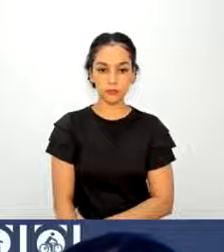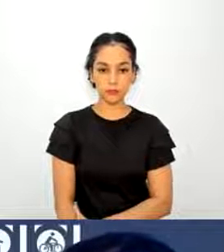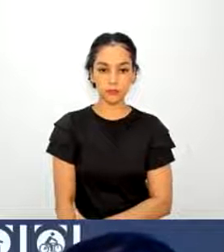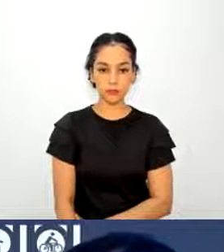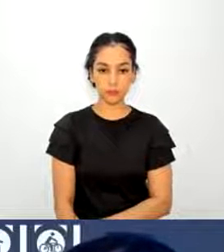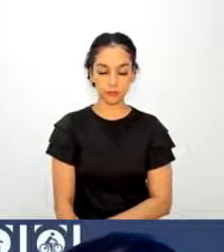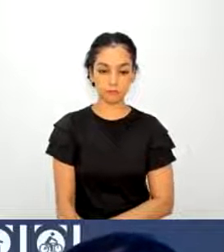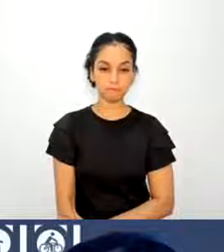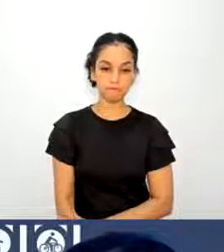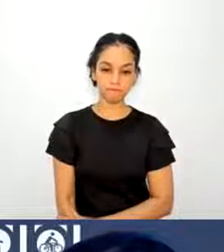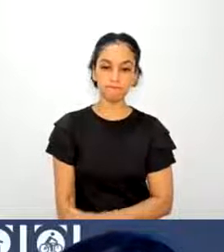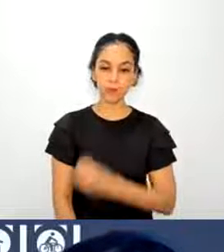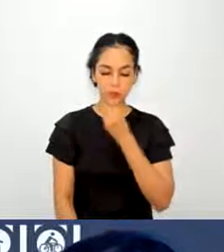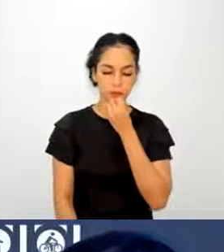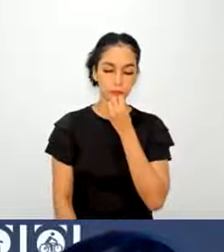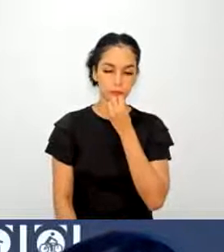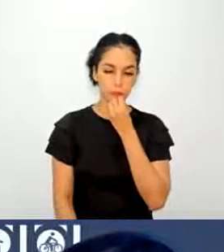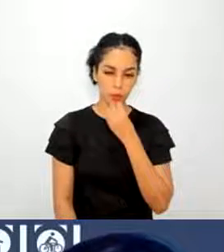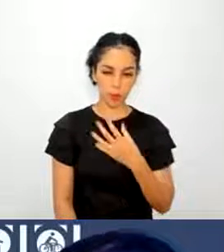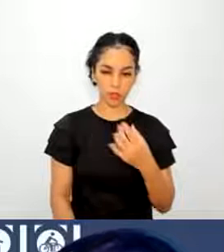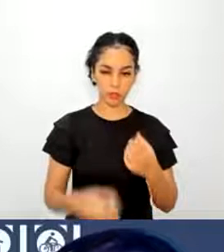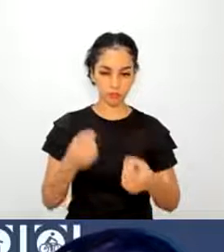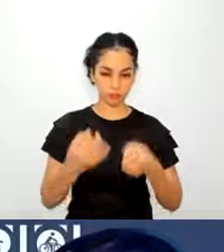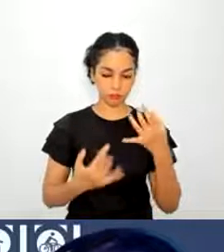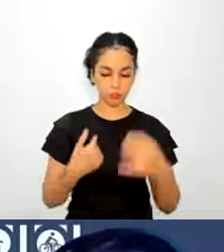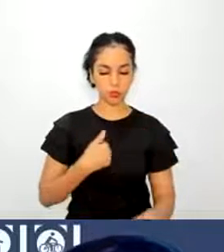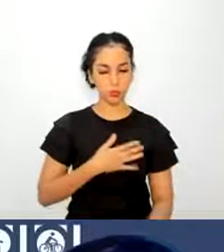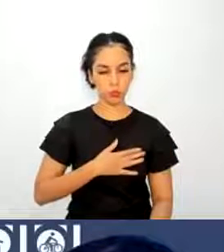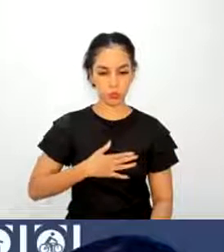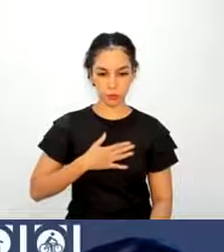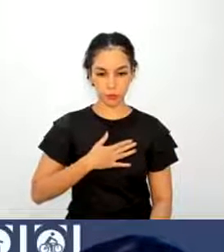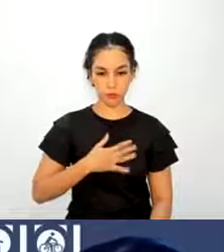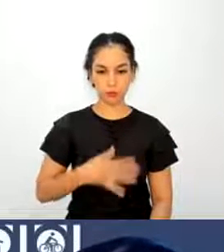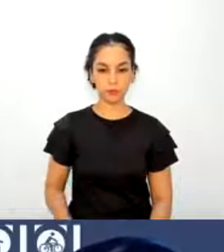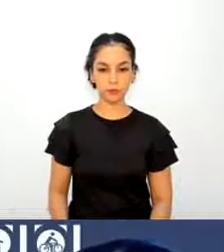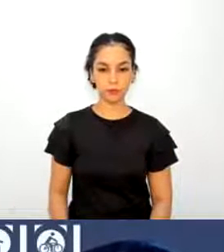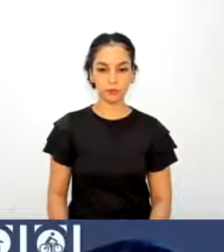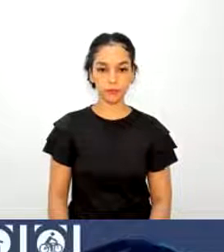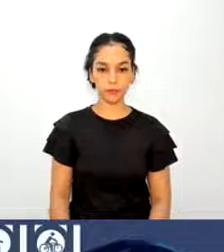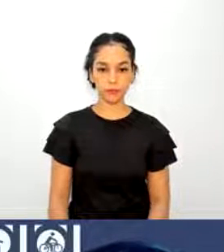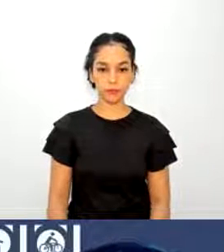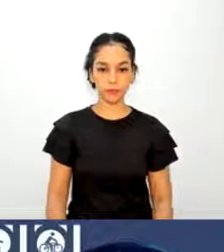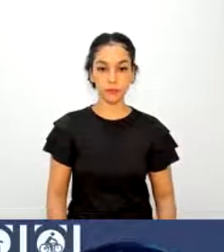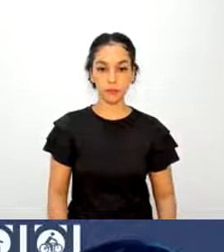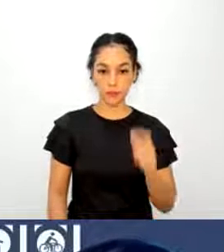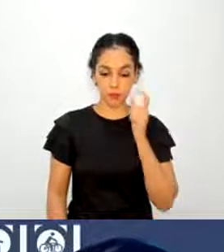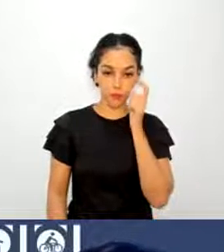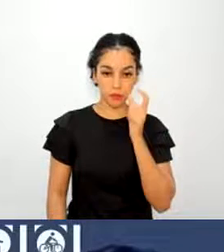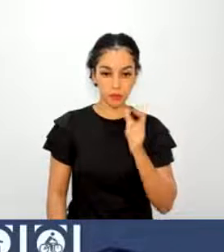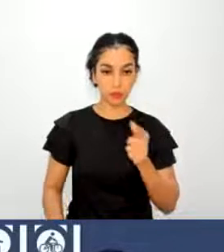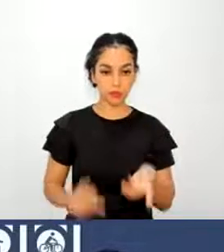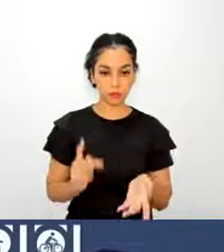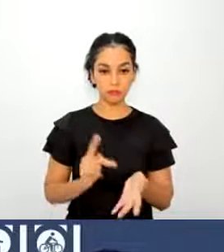Muito, muito boa a sua explanação, gostei muito. Obrigada. Muito interessante mesmo,